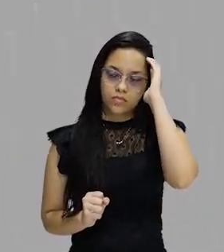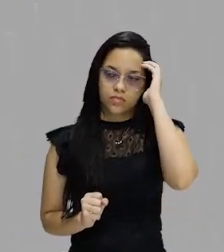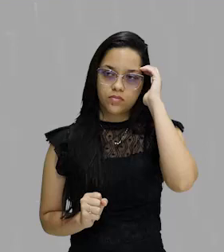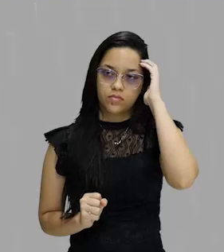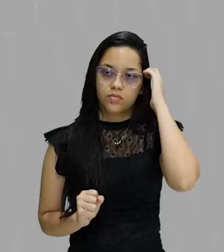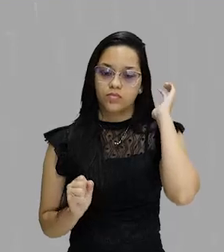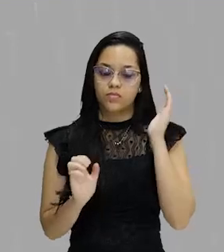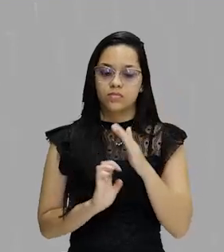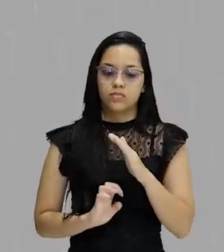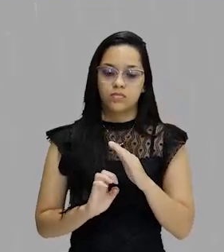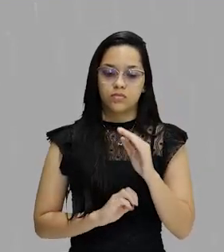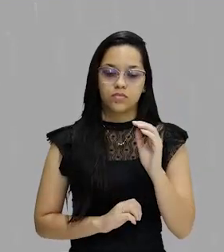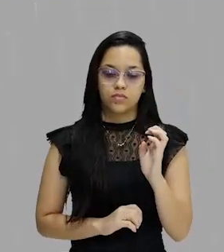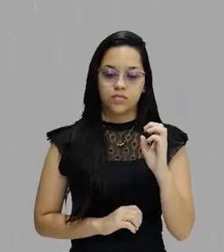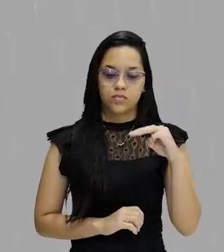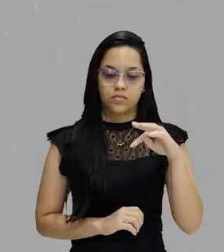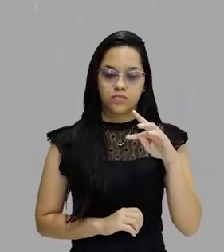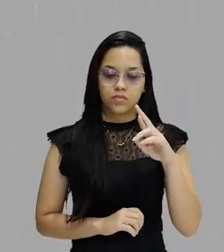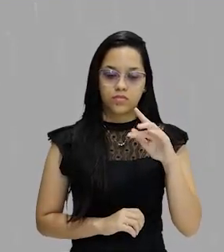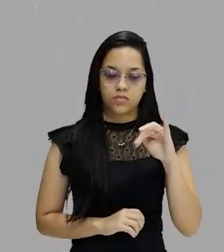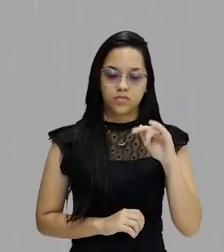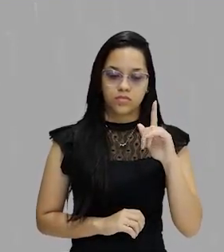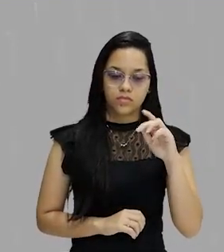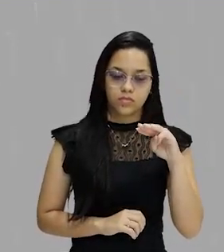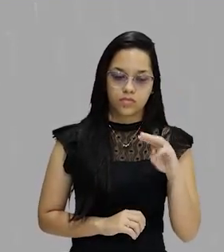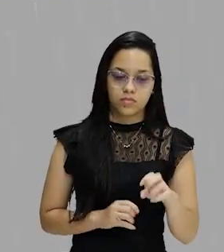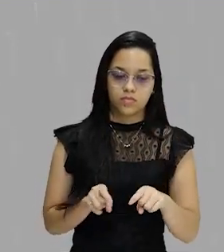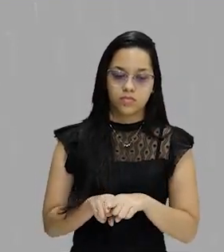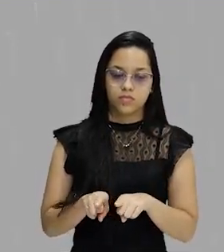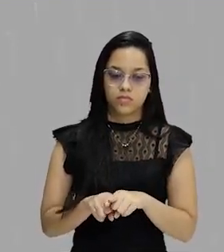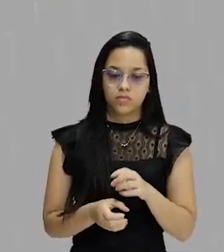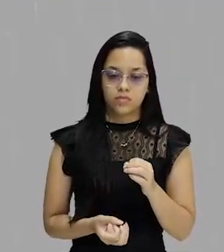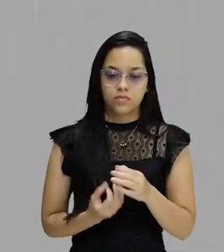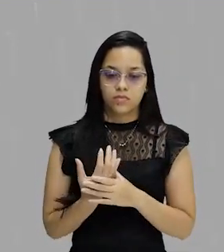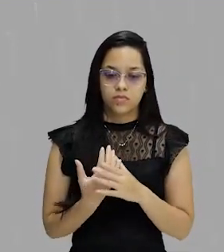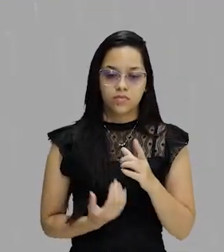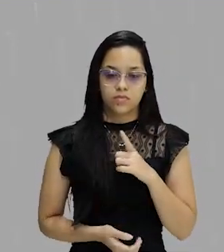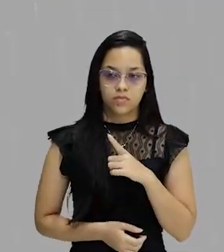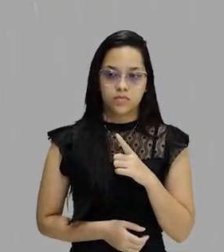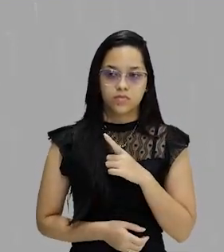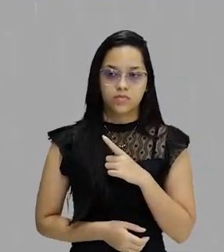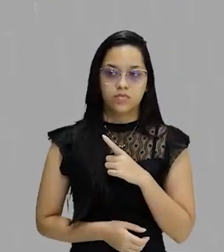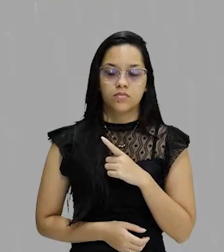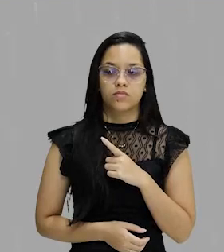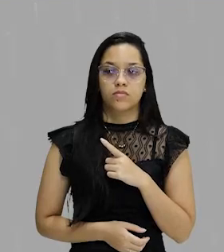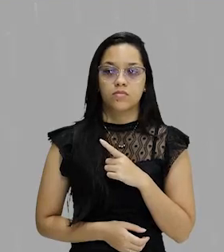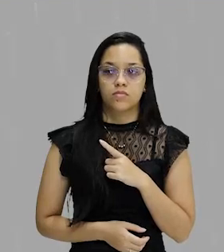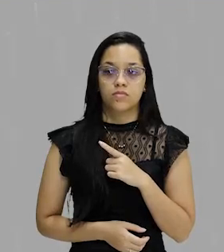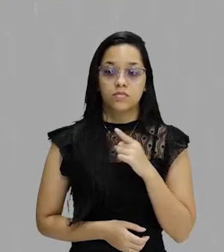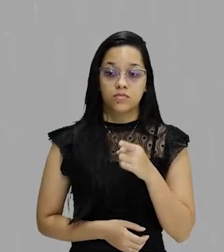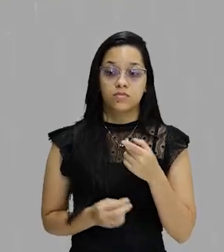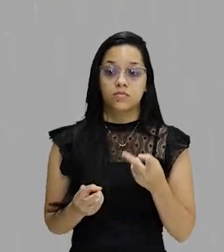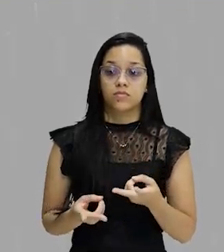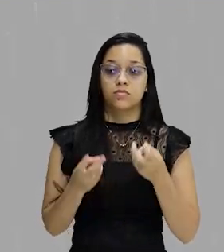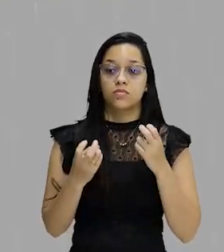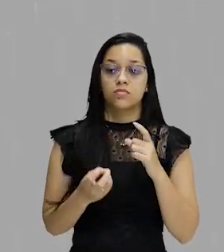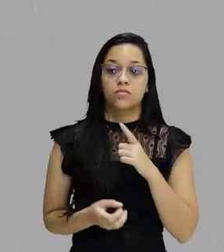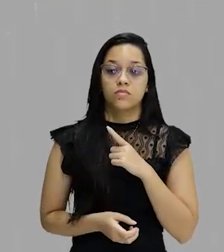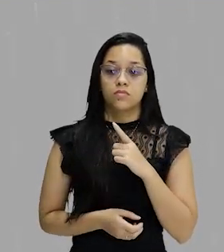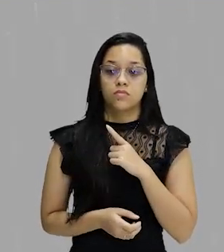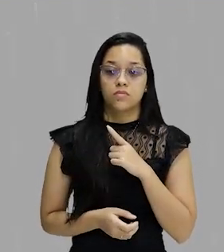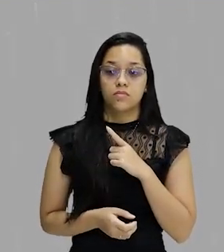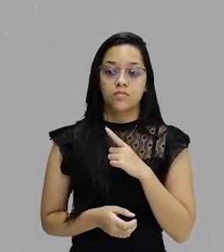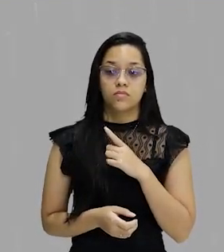empresa Embrafilme, com a criação da Política Nacional Cultural do governo Geisel, o que se observa é que